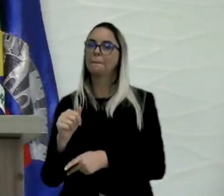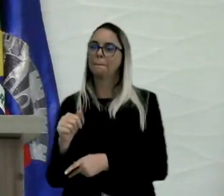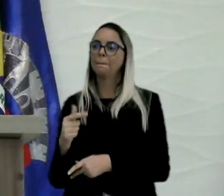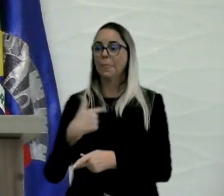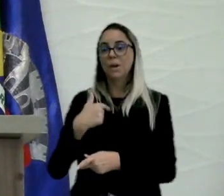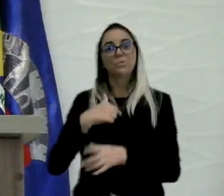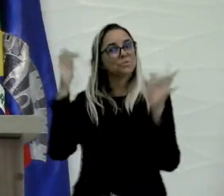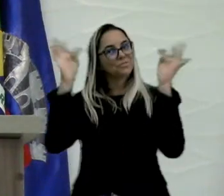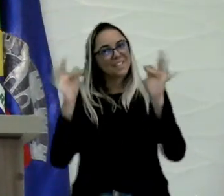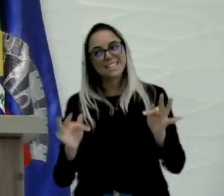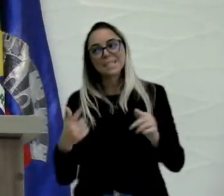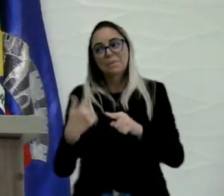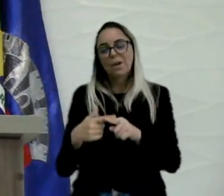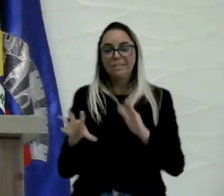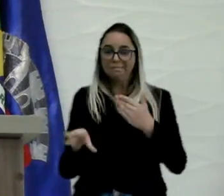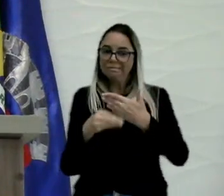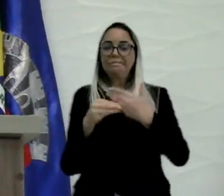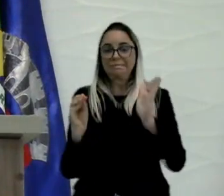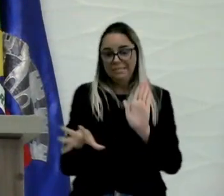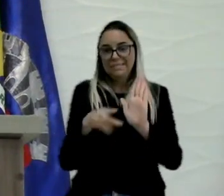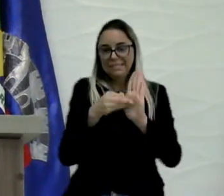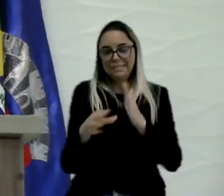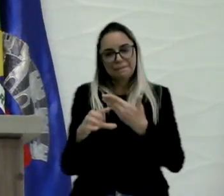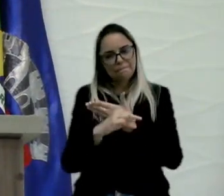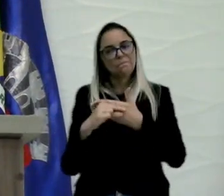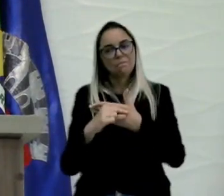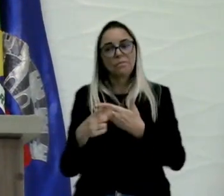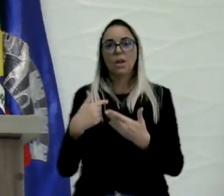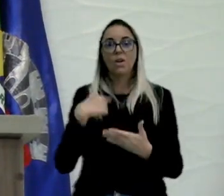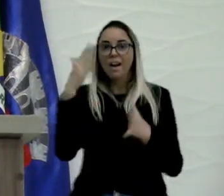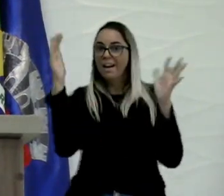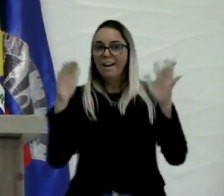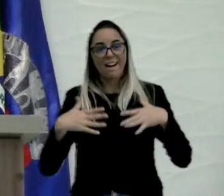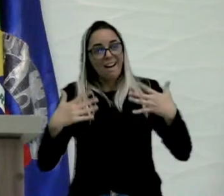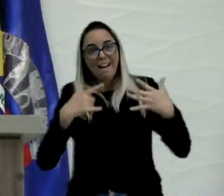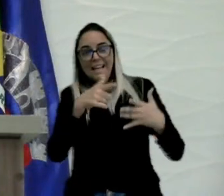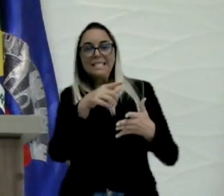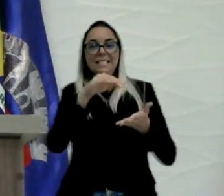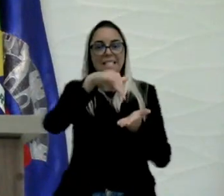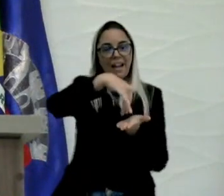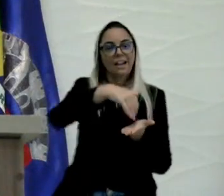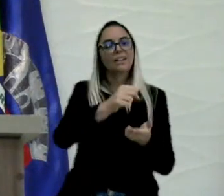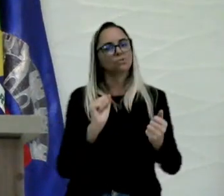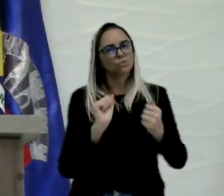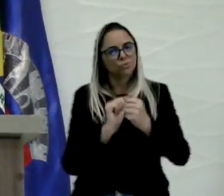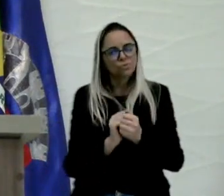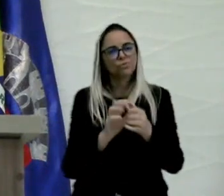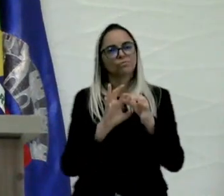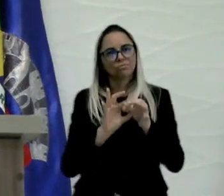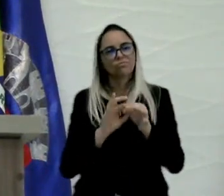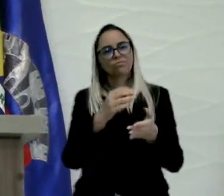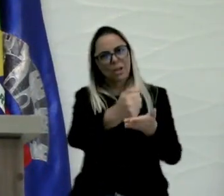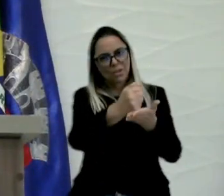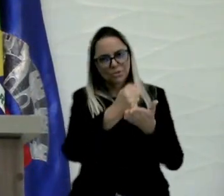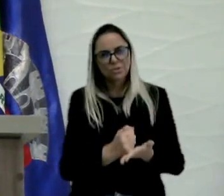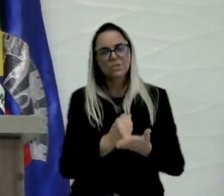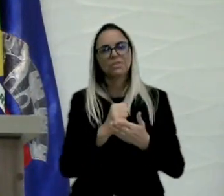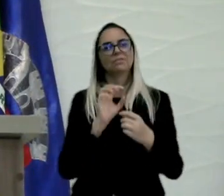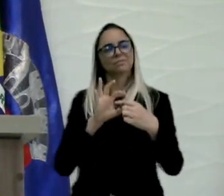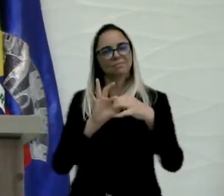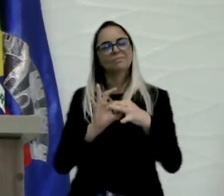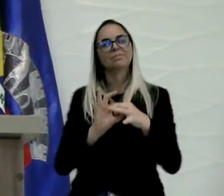esse requerimento e mais alegria ainda de receber do secretário né o apoio para que a gente possa proceder com o